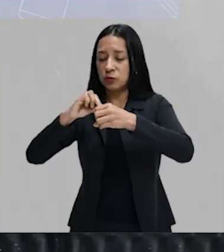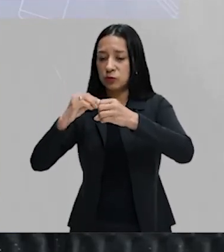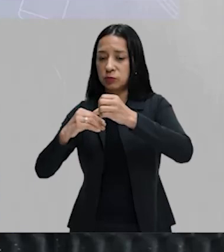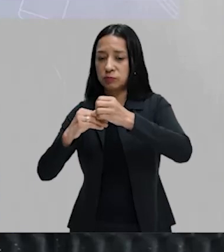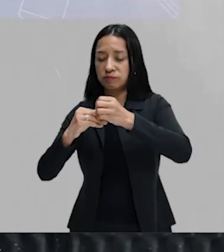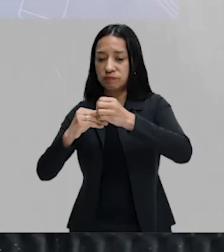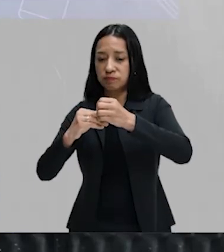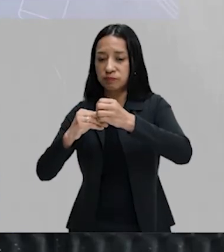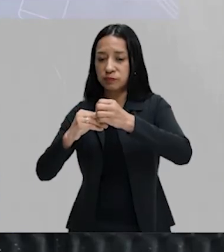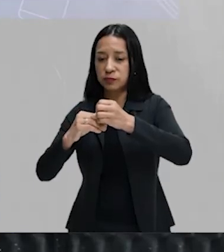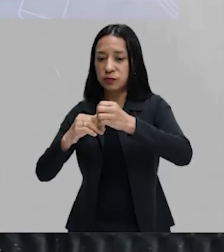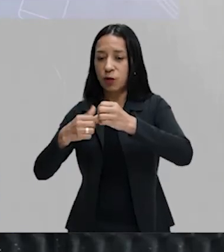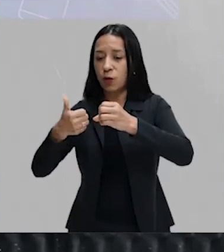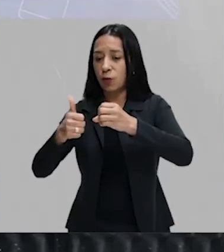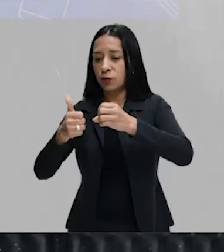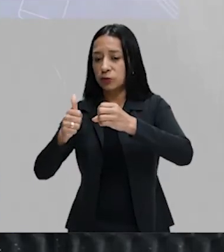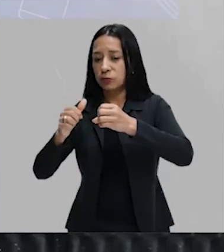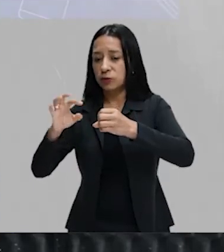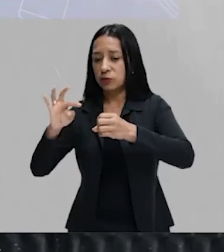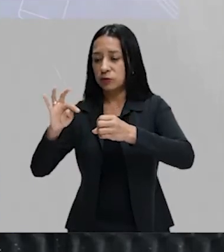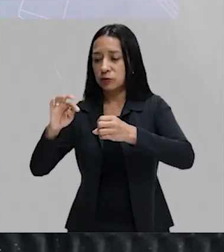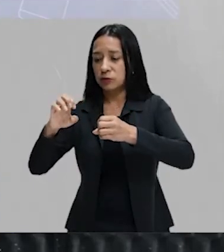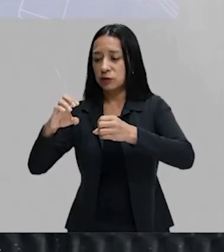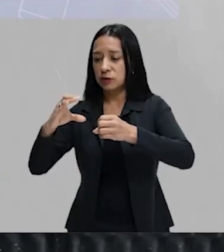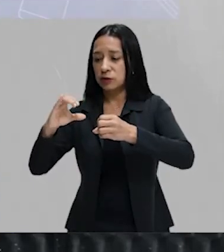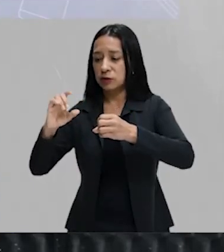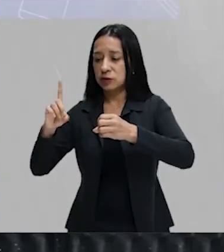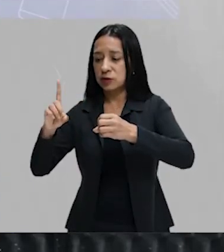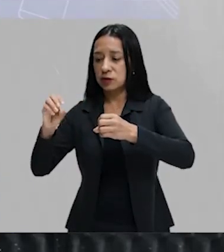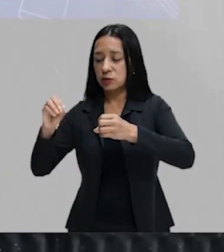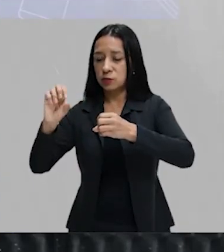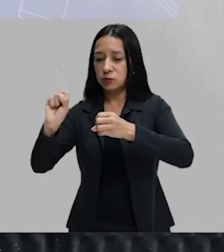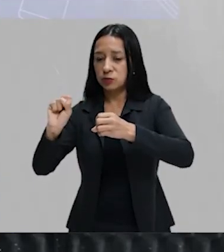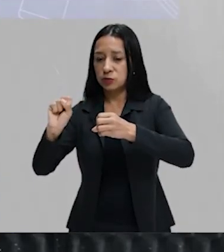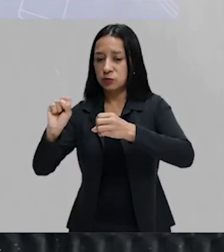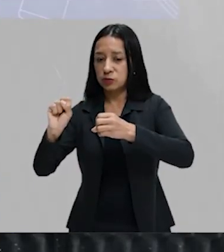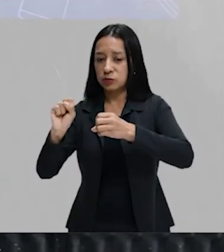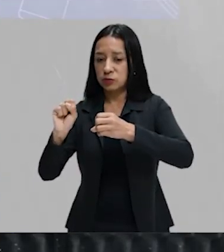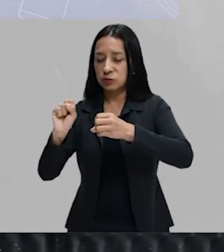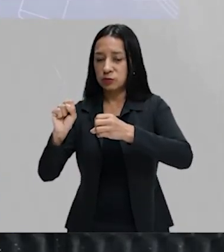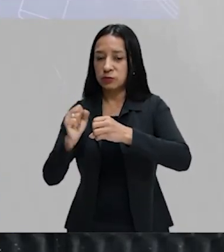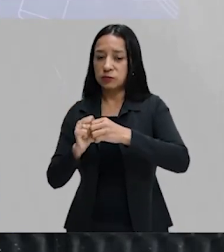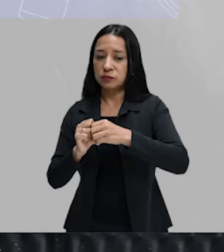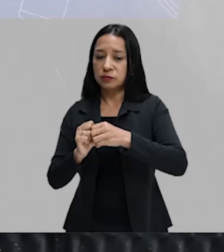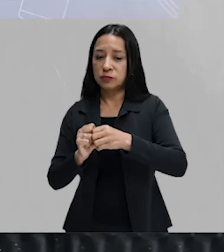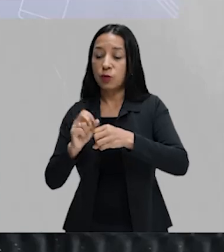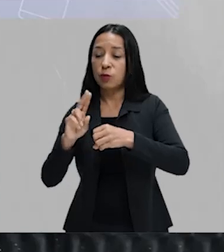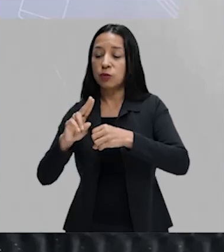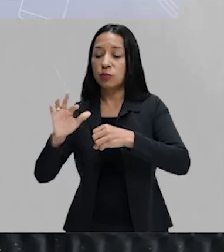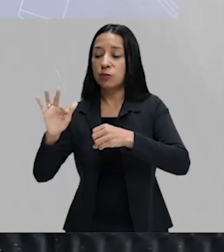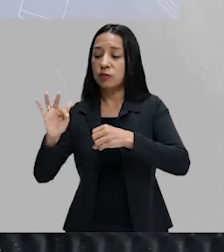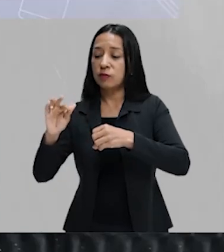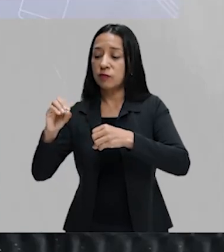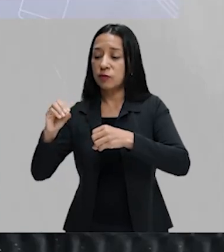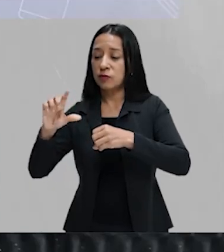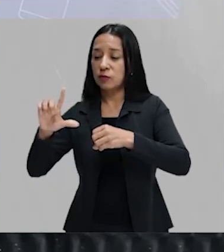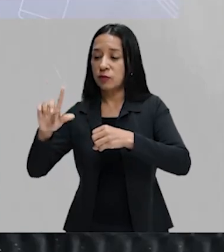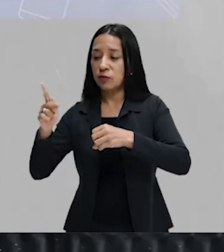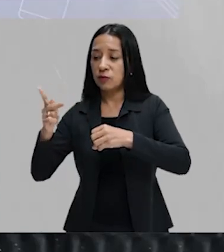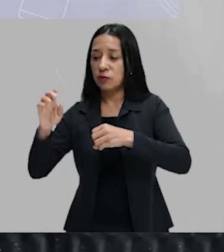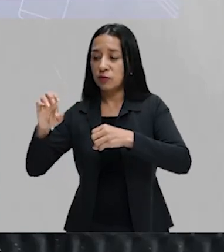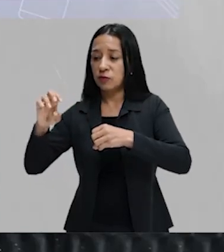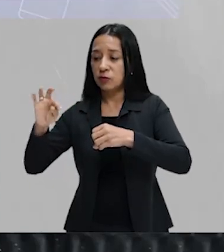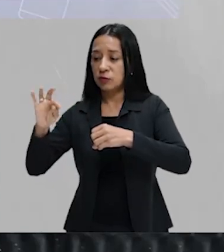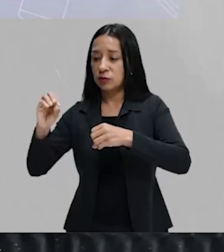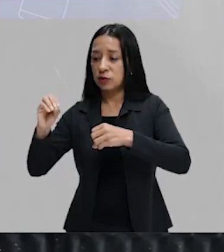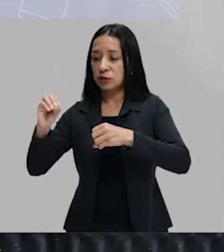aí ela forma os primeiros tecidos, né? Que a gente chama folhetos embrionários. Esses folhetos embrionários,